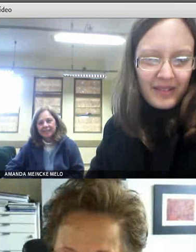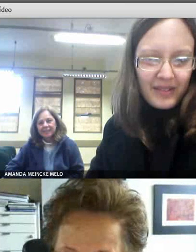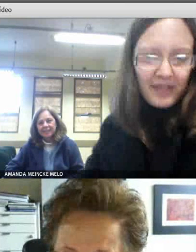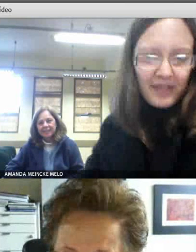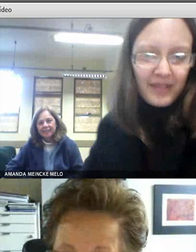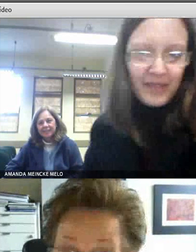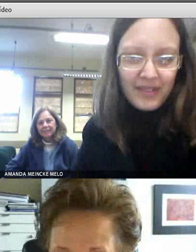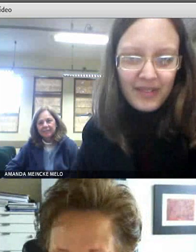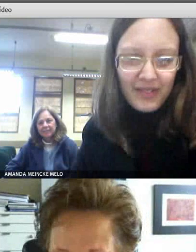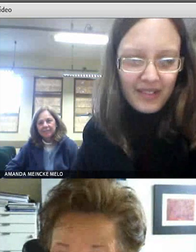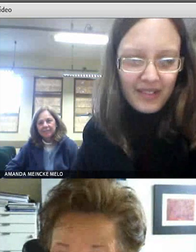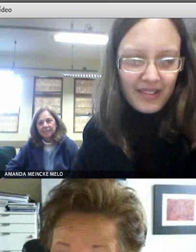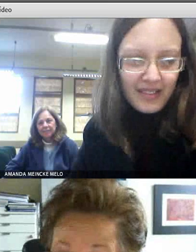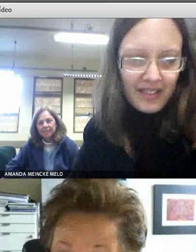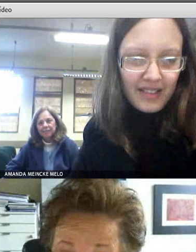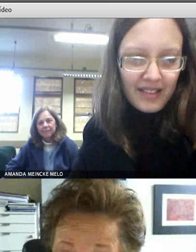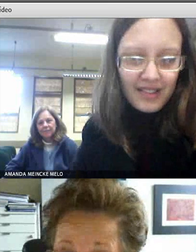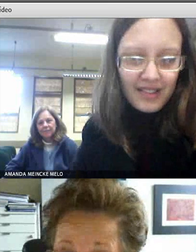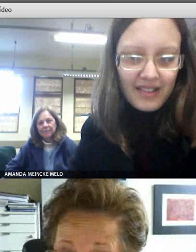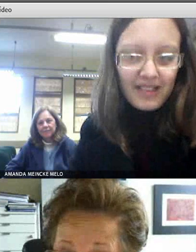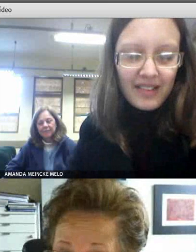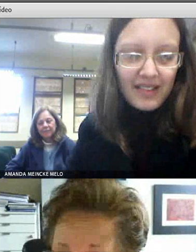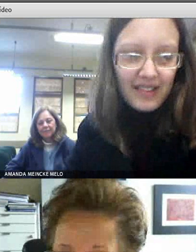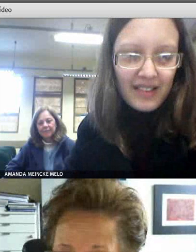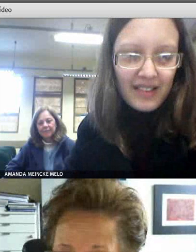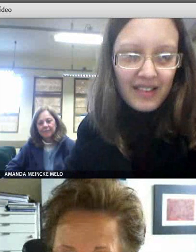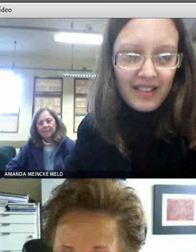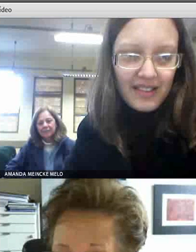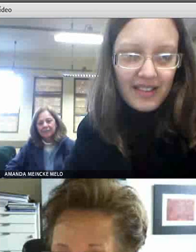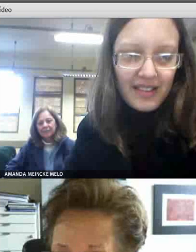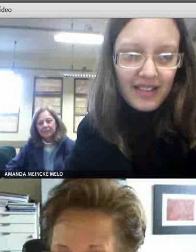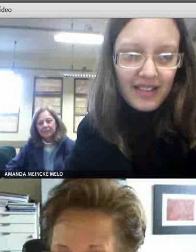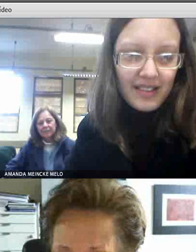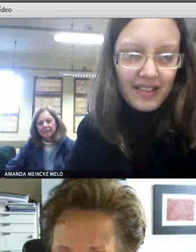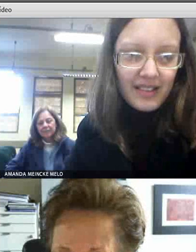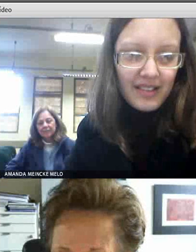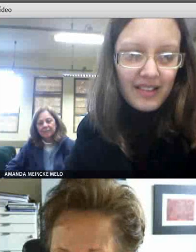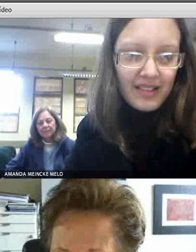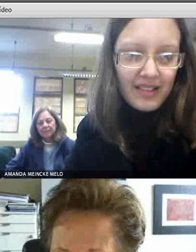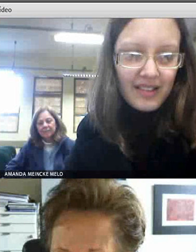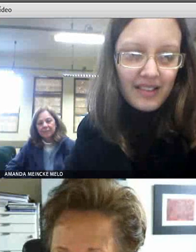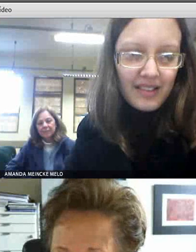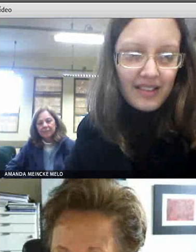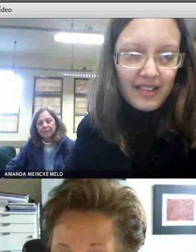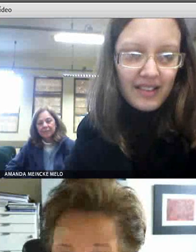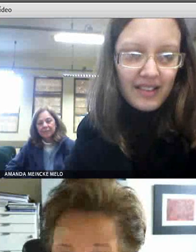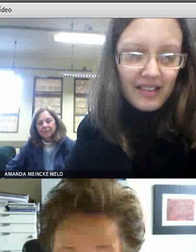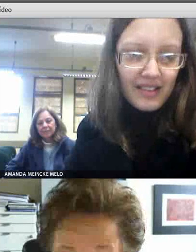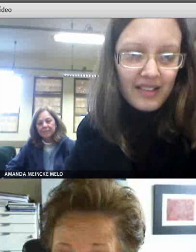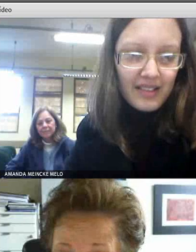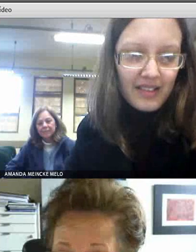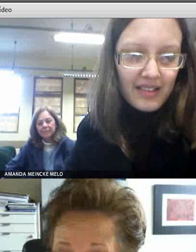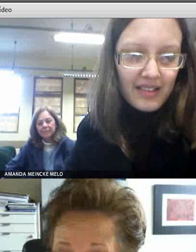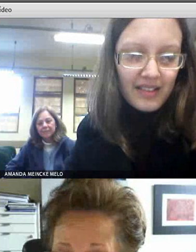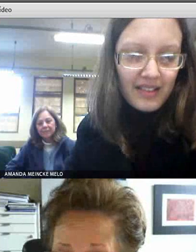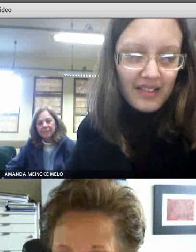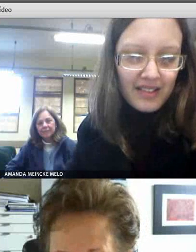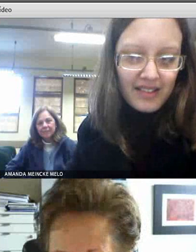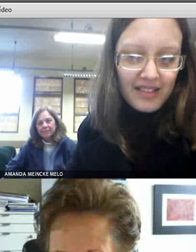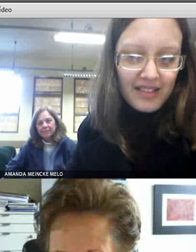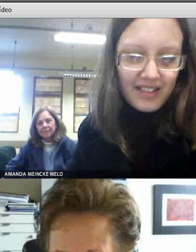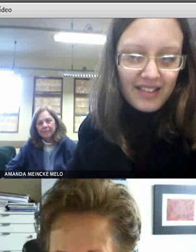do recurso e vamos colocar, porque os nossos professores estão fazendo, filmando e usando a Skype, né? E esse aqui